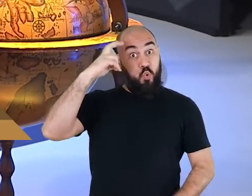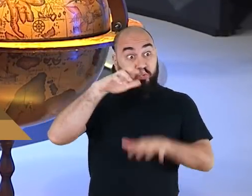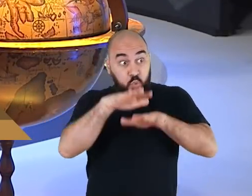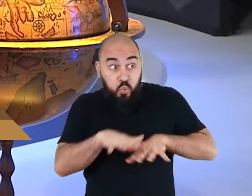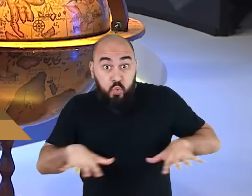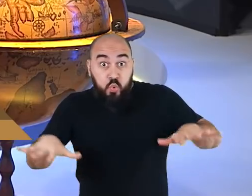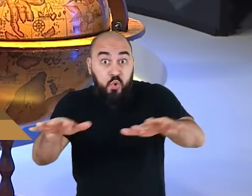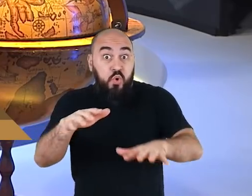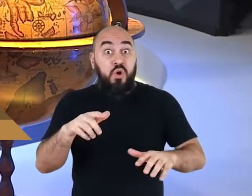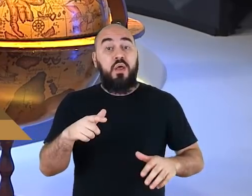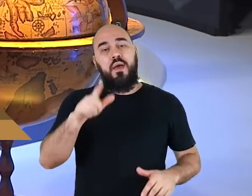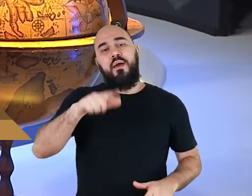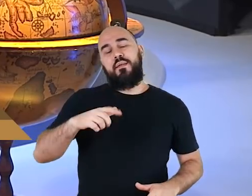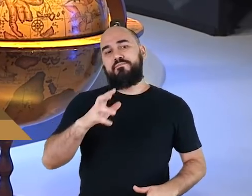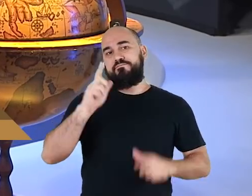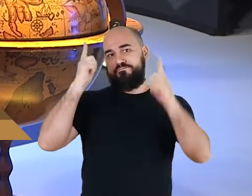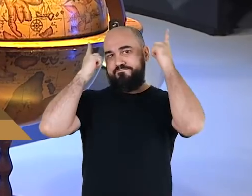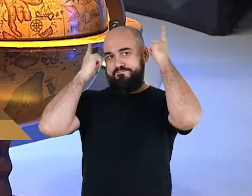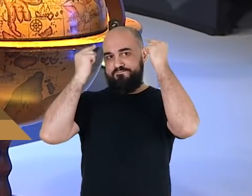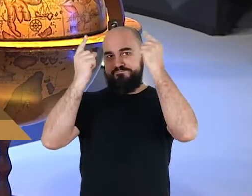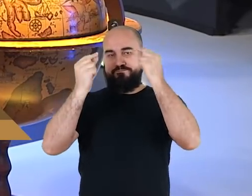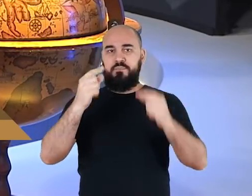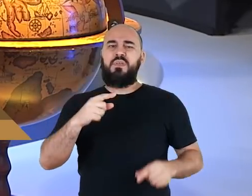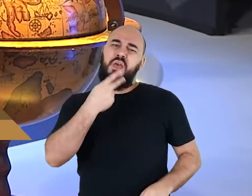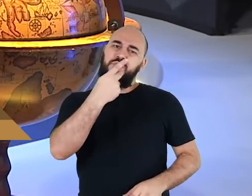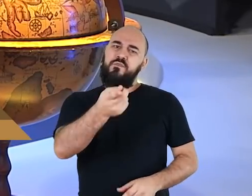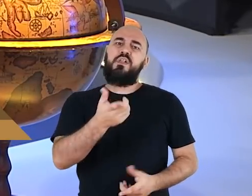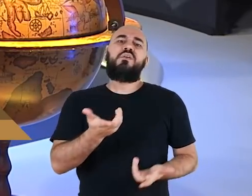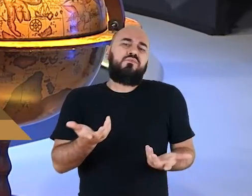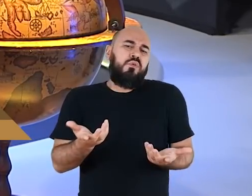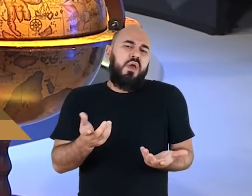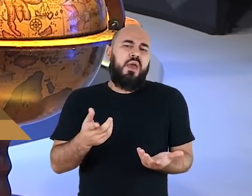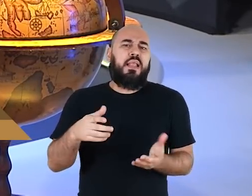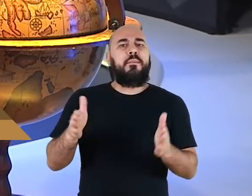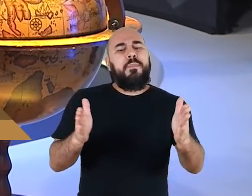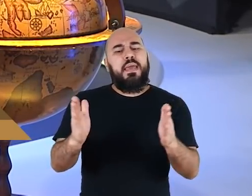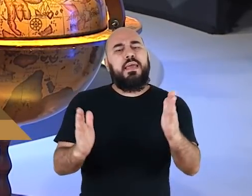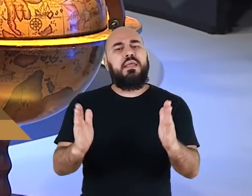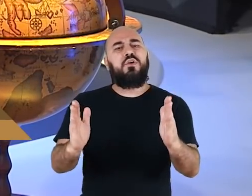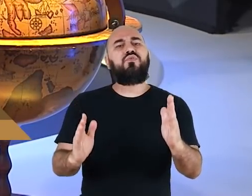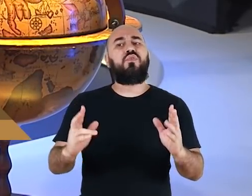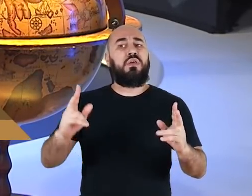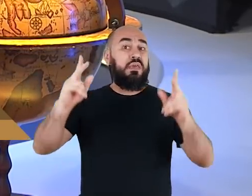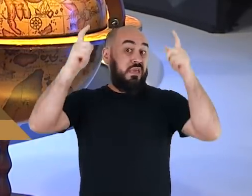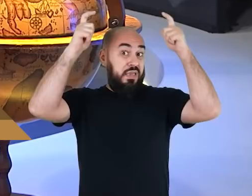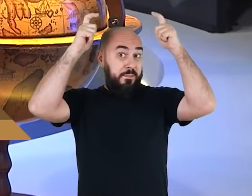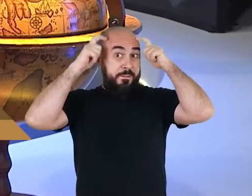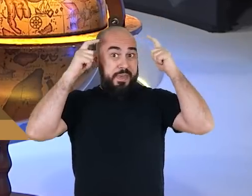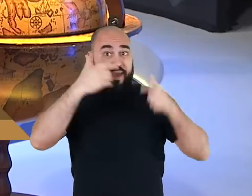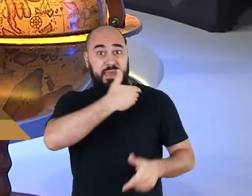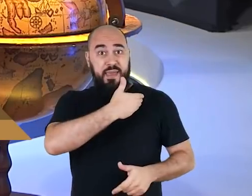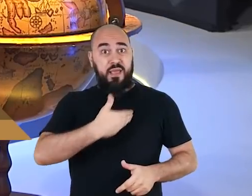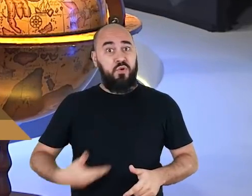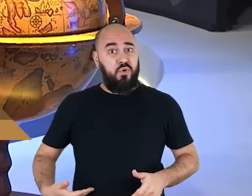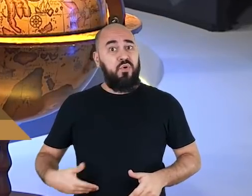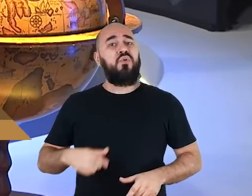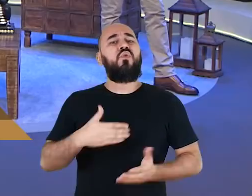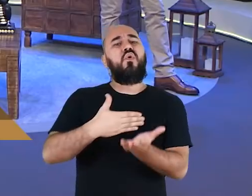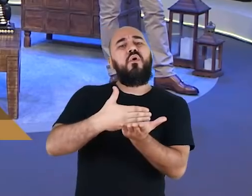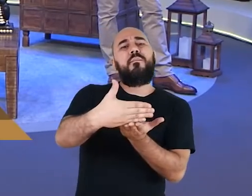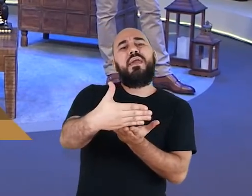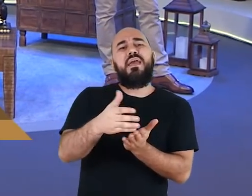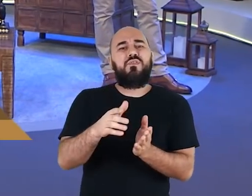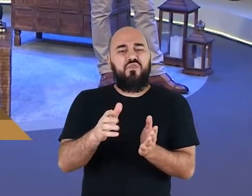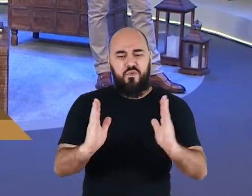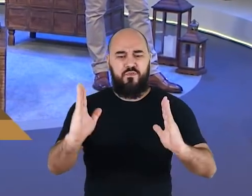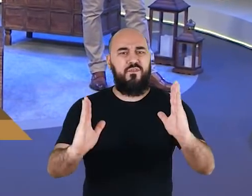da República Romana até a época do Império, que coincidem mais ou menos com o início da era cristã.